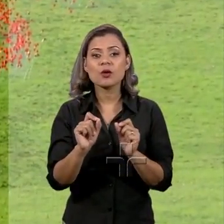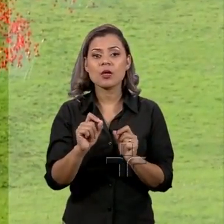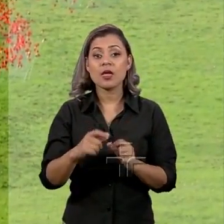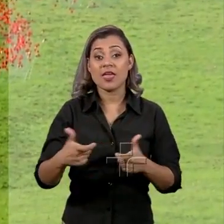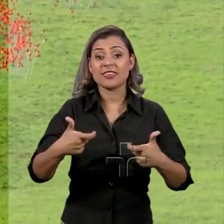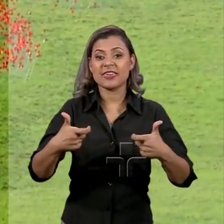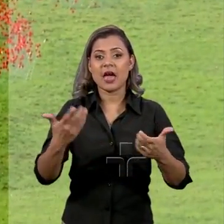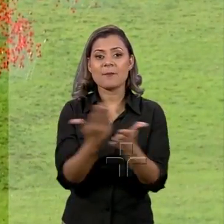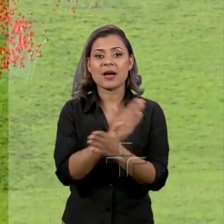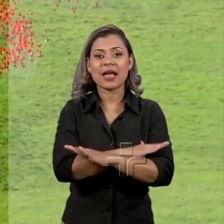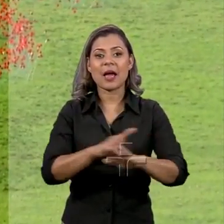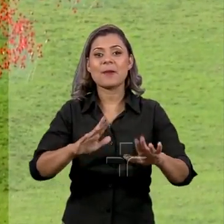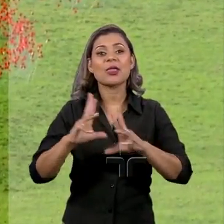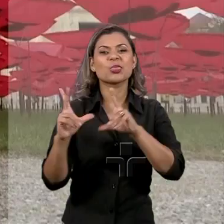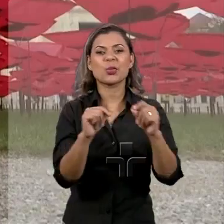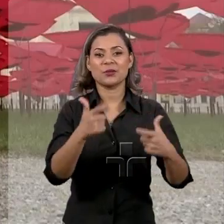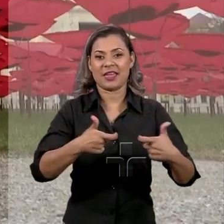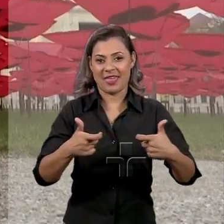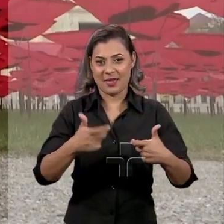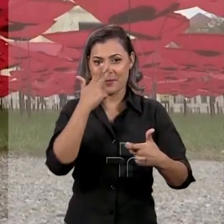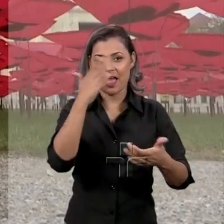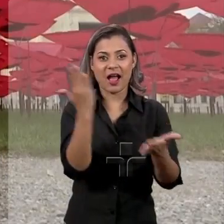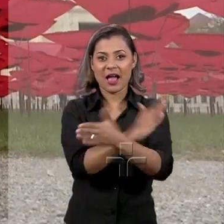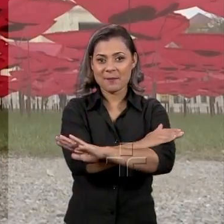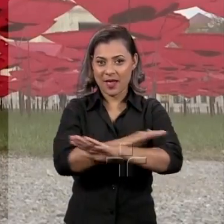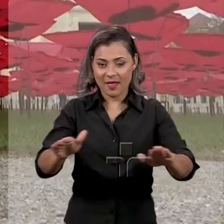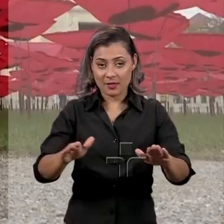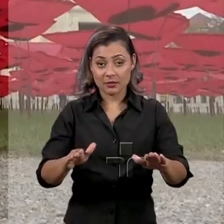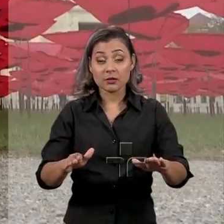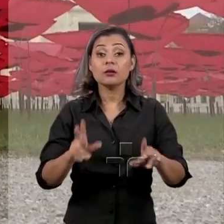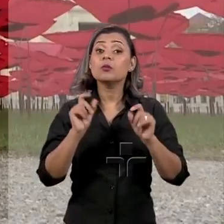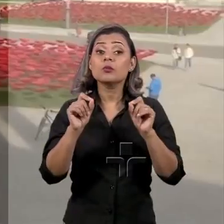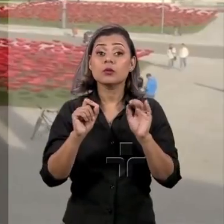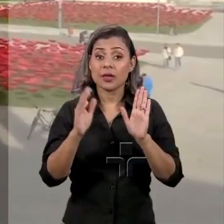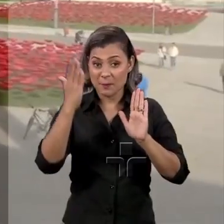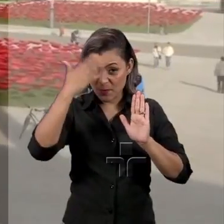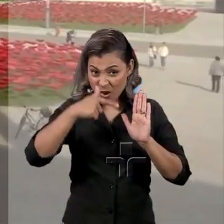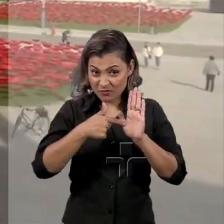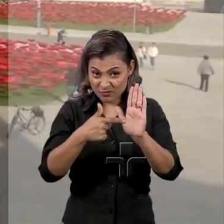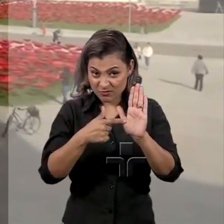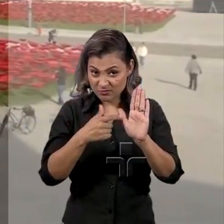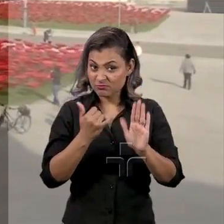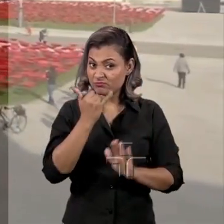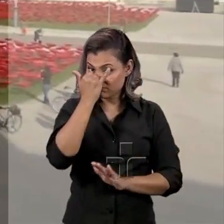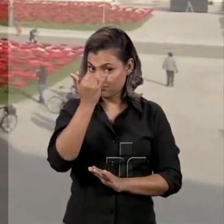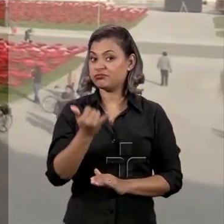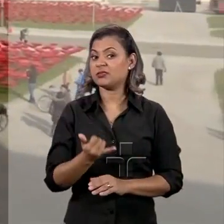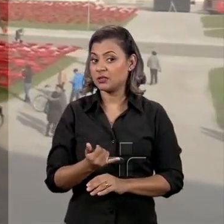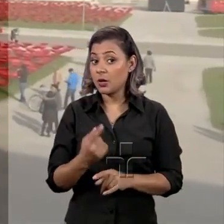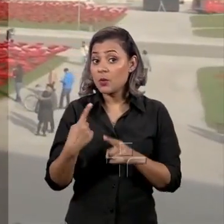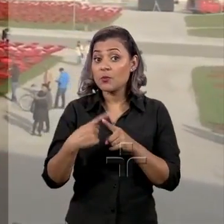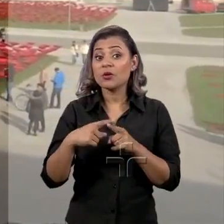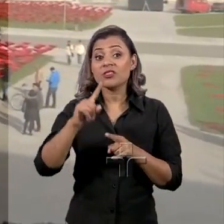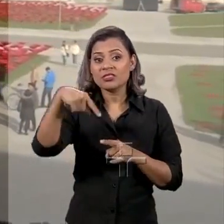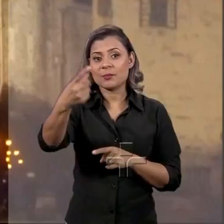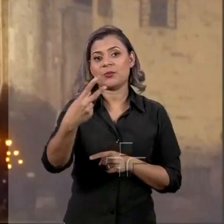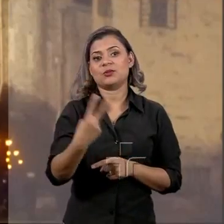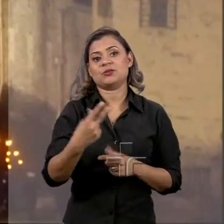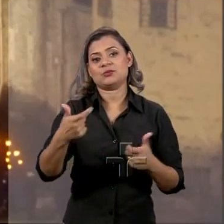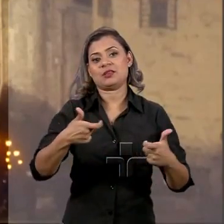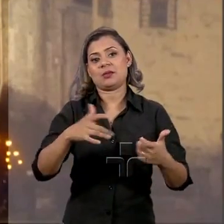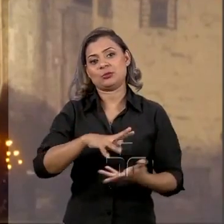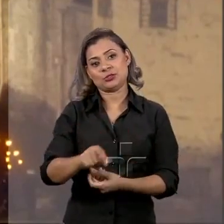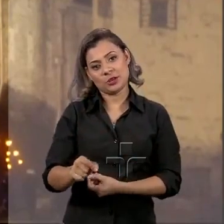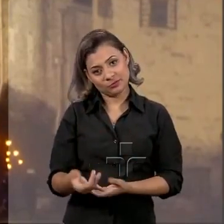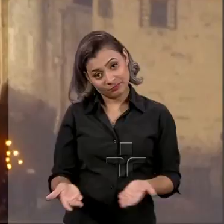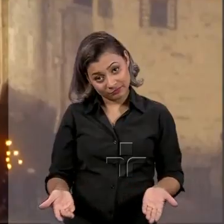para acabar com todas as guerras. Mas a história provou que era um engano. A Segunda começou pouco tempo depois. E